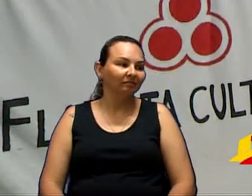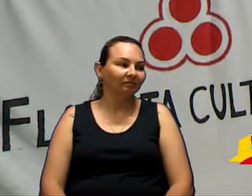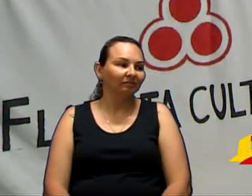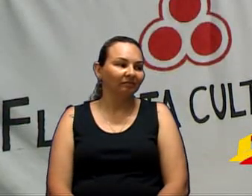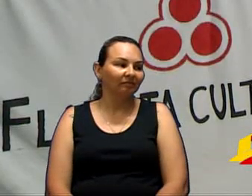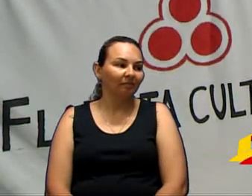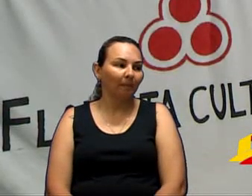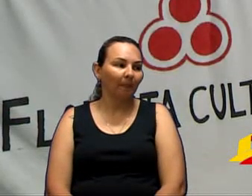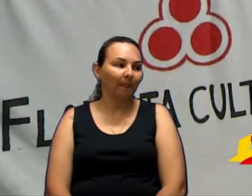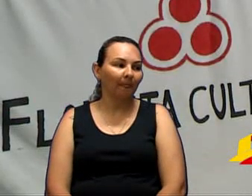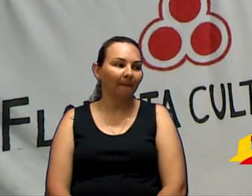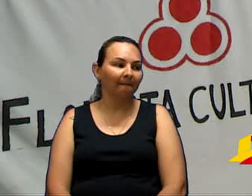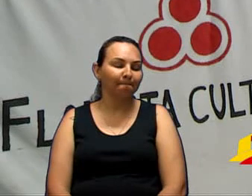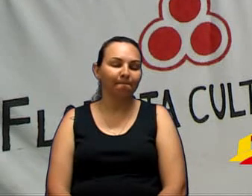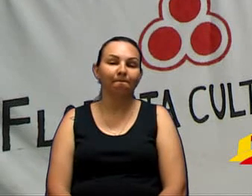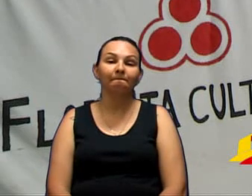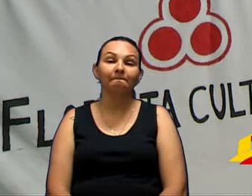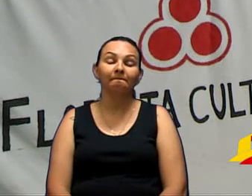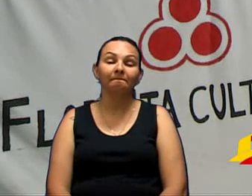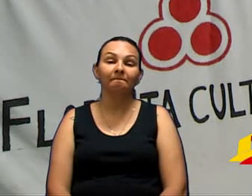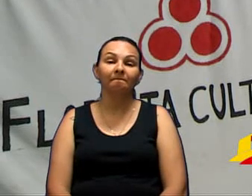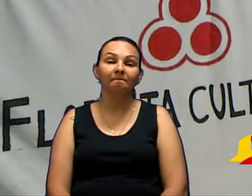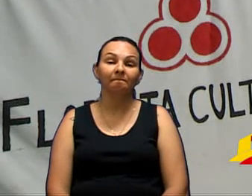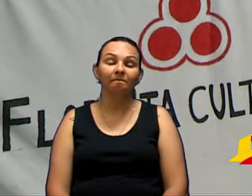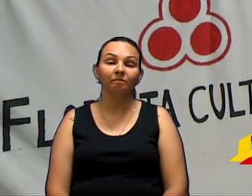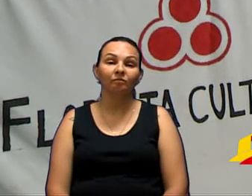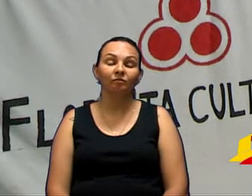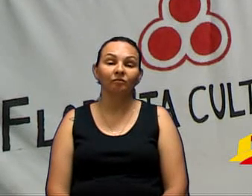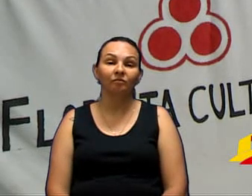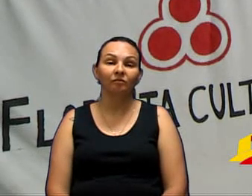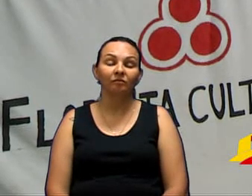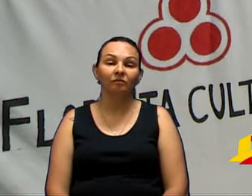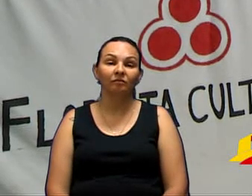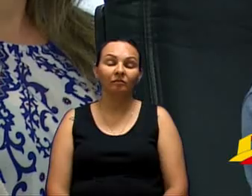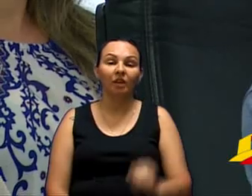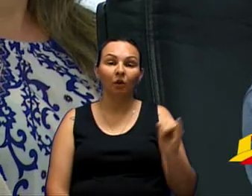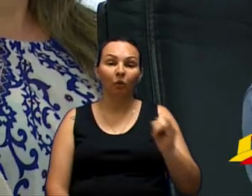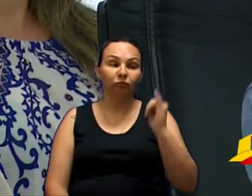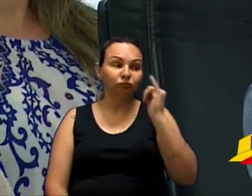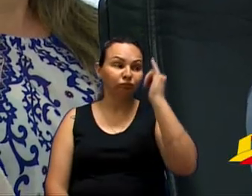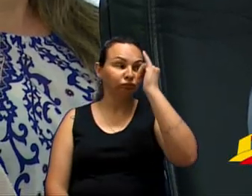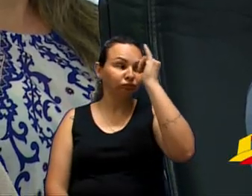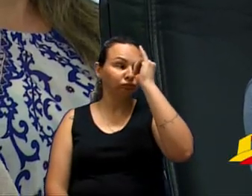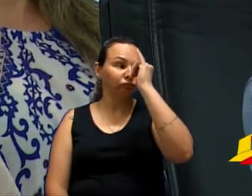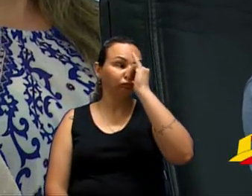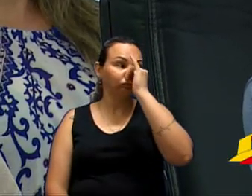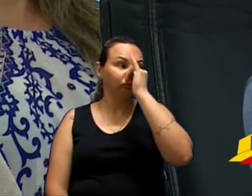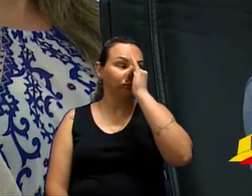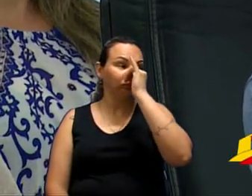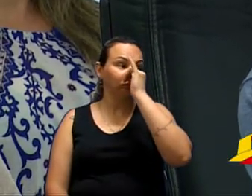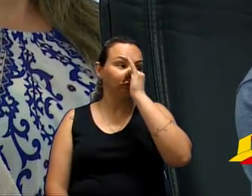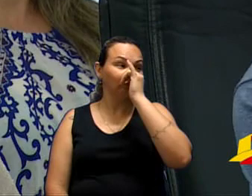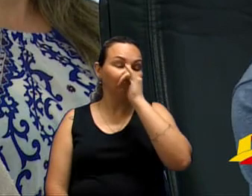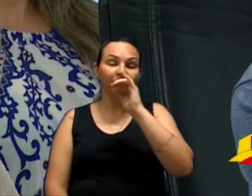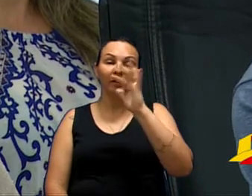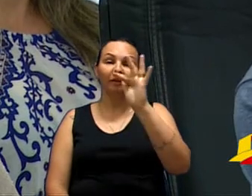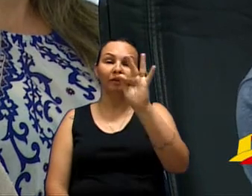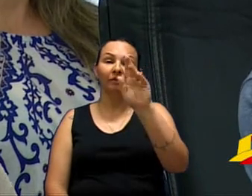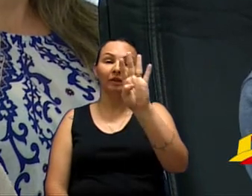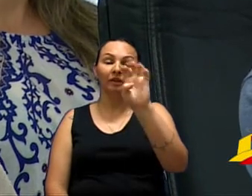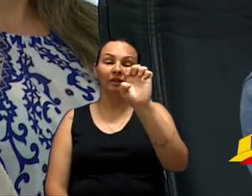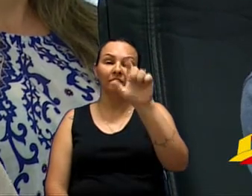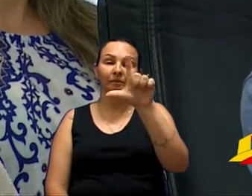pode pressionar o qual é a importância de tomar a felipe